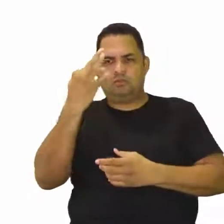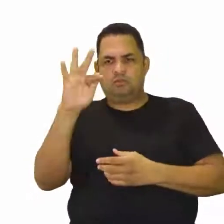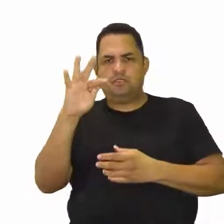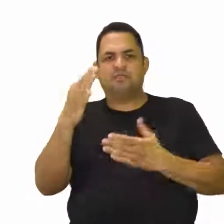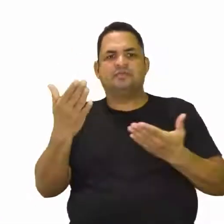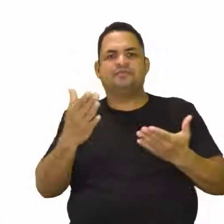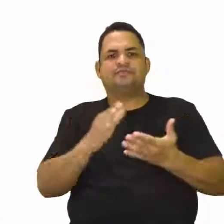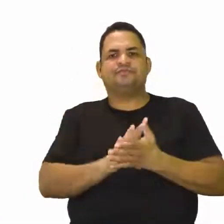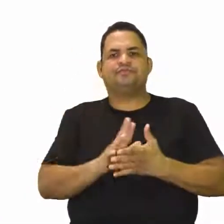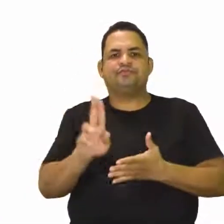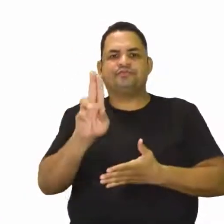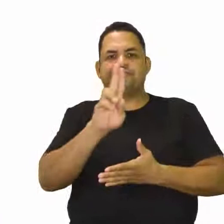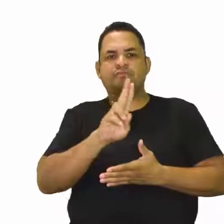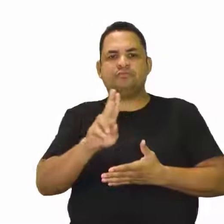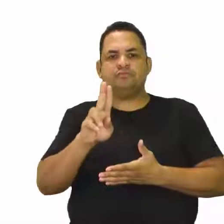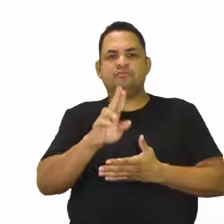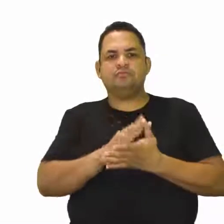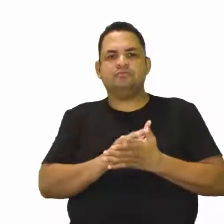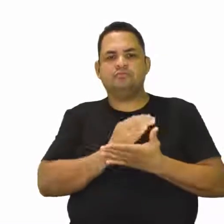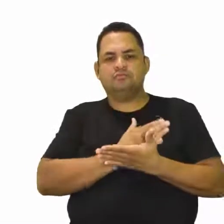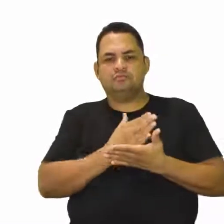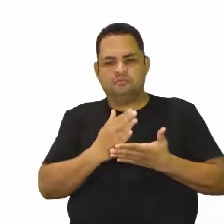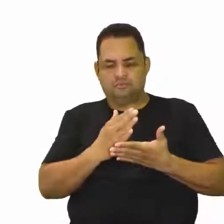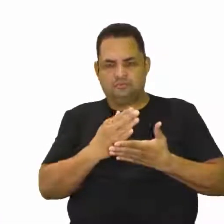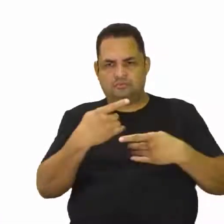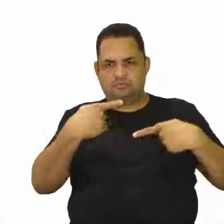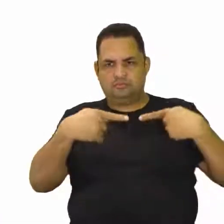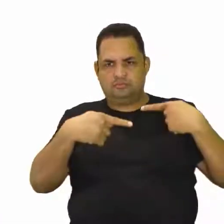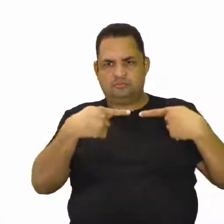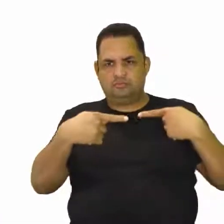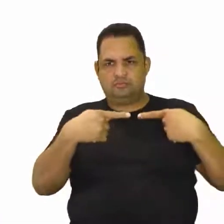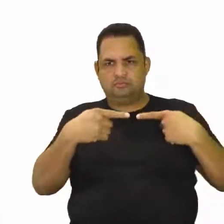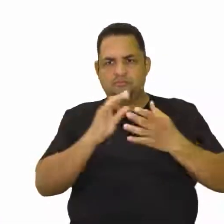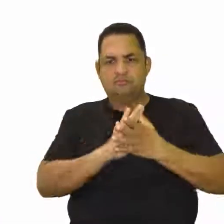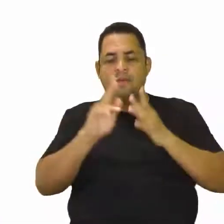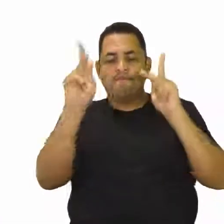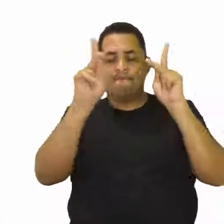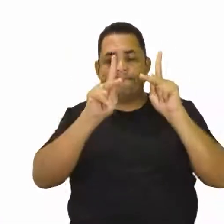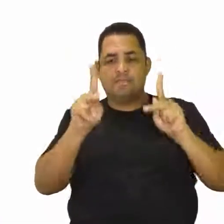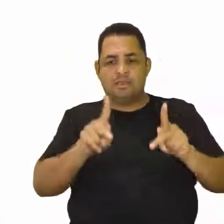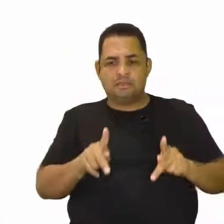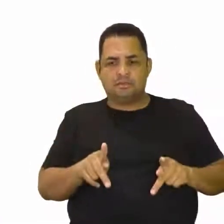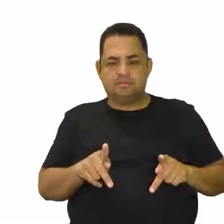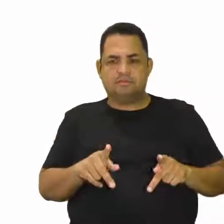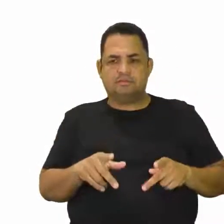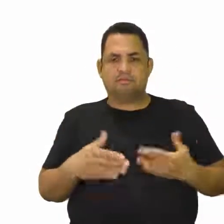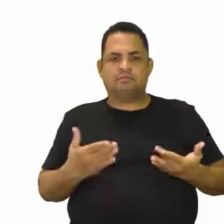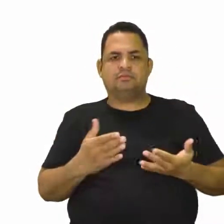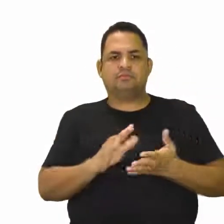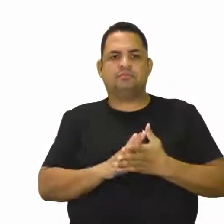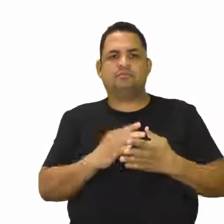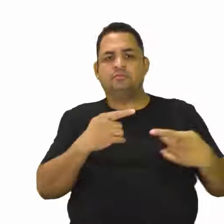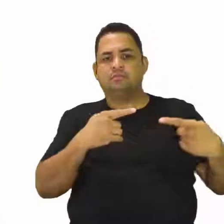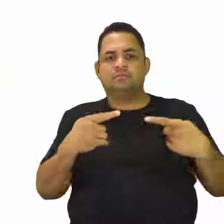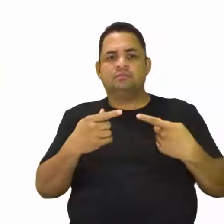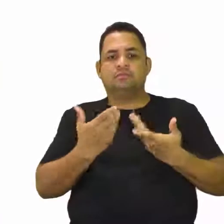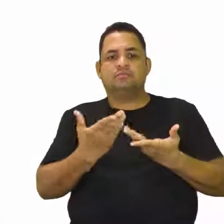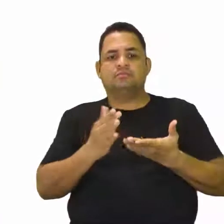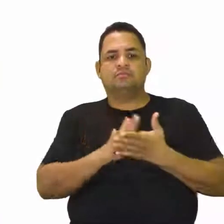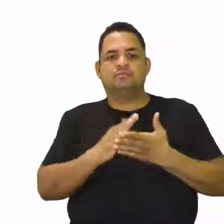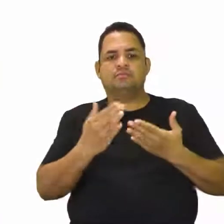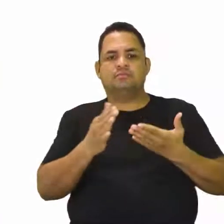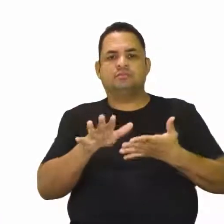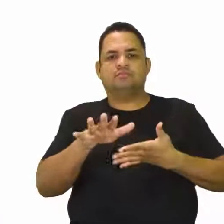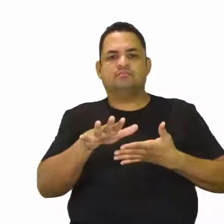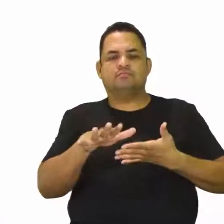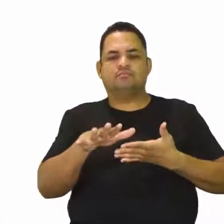vez, adotaram no início uma política de apaziguamento em relação a